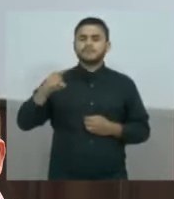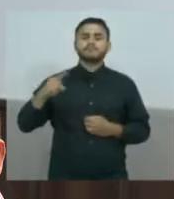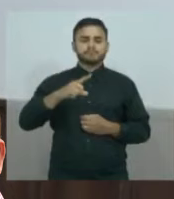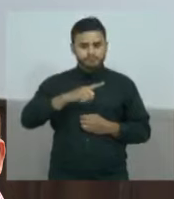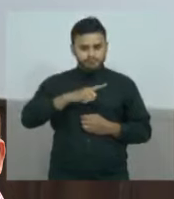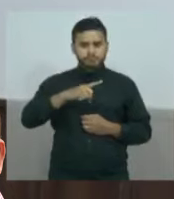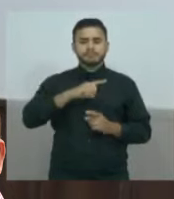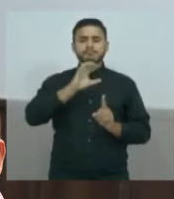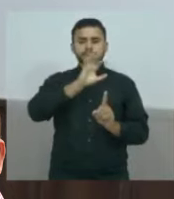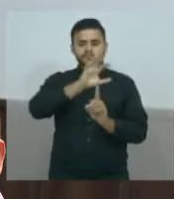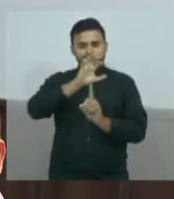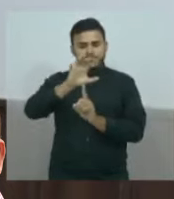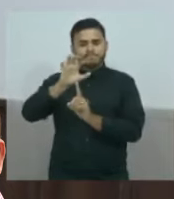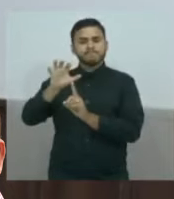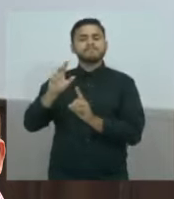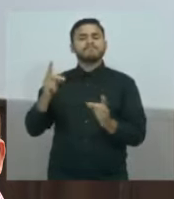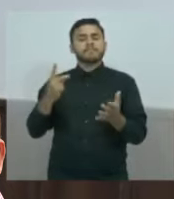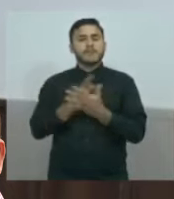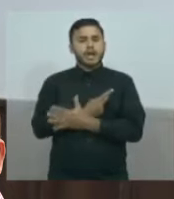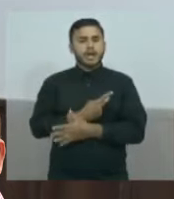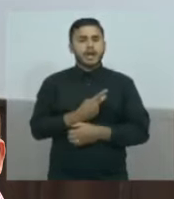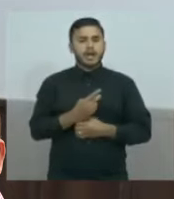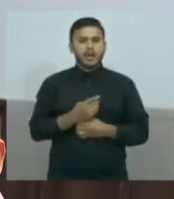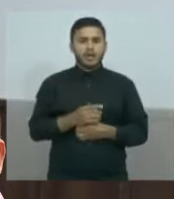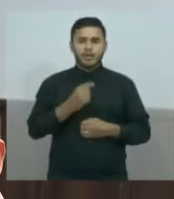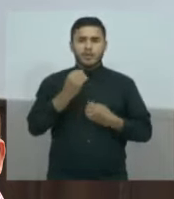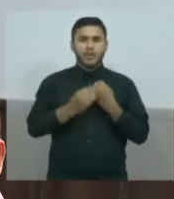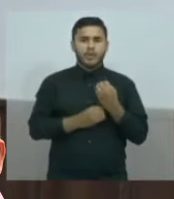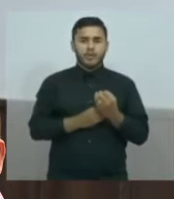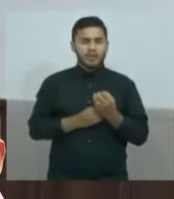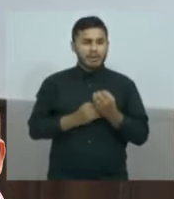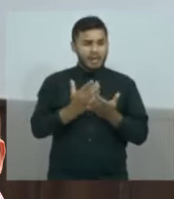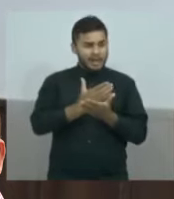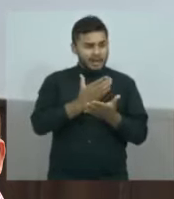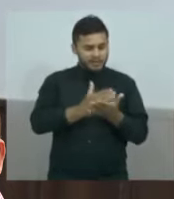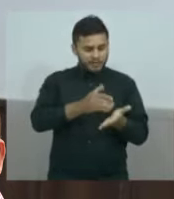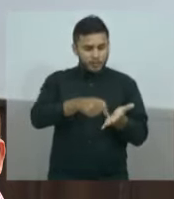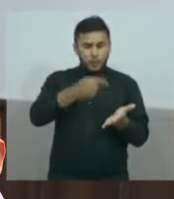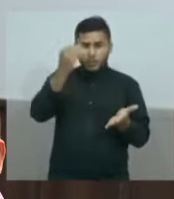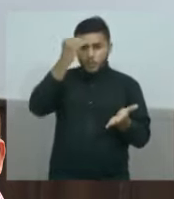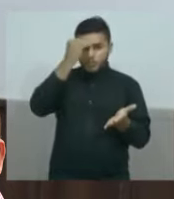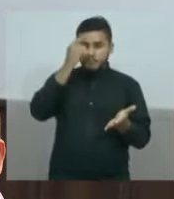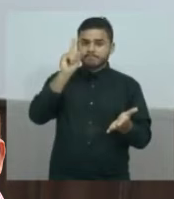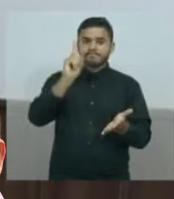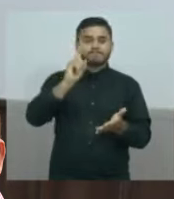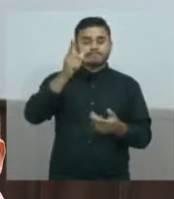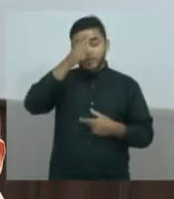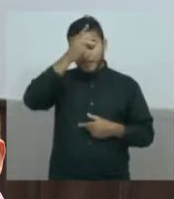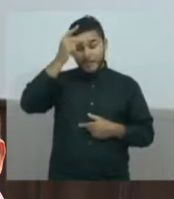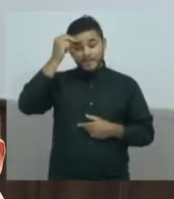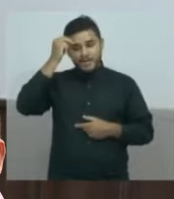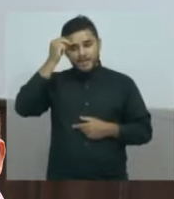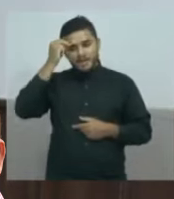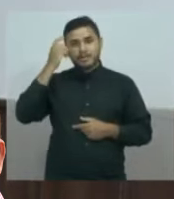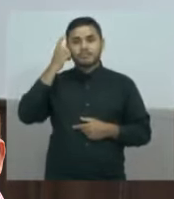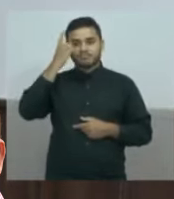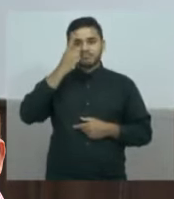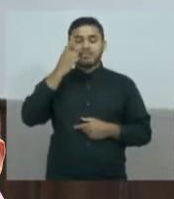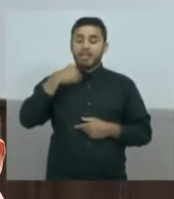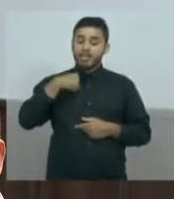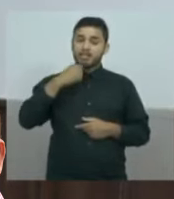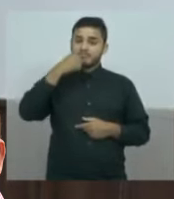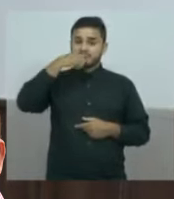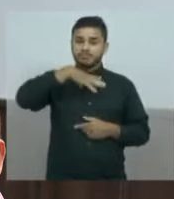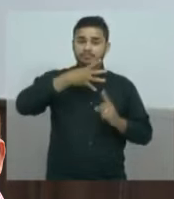sim, situações homofóbicas no país, vereadora Ruth. Na semana passada, também,